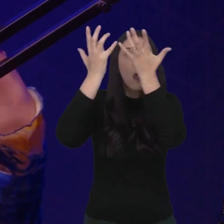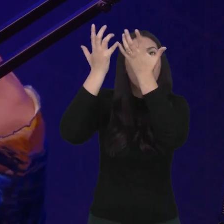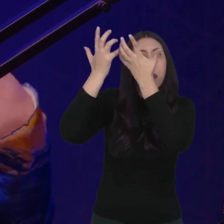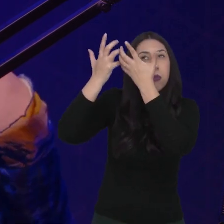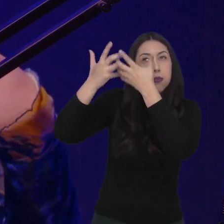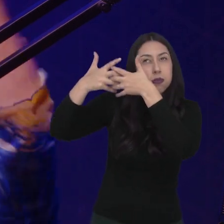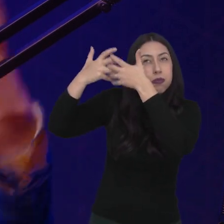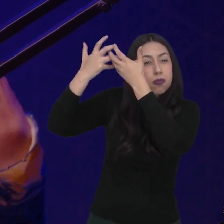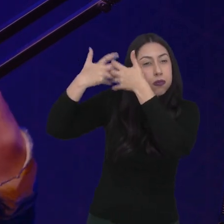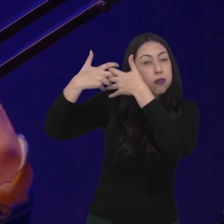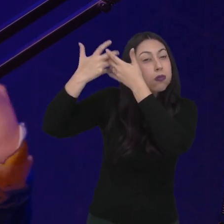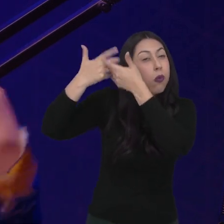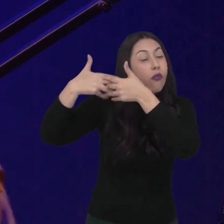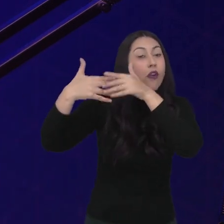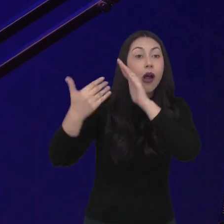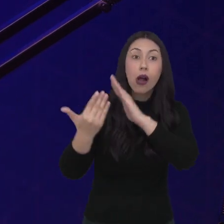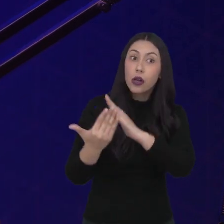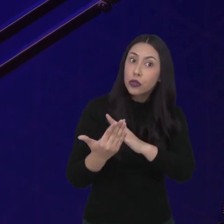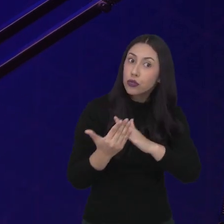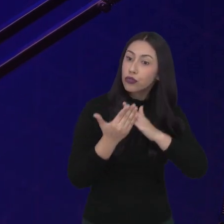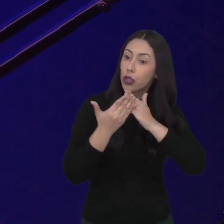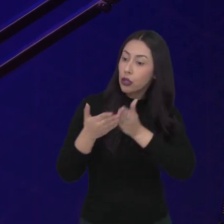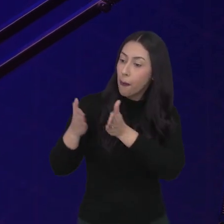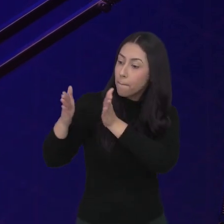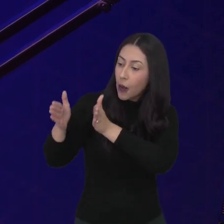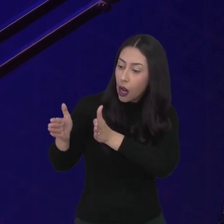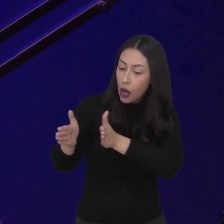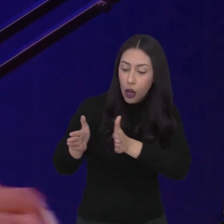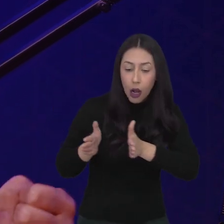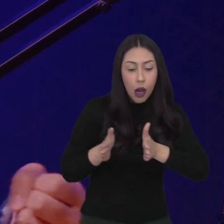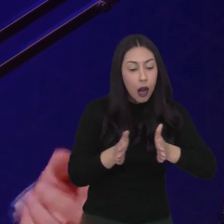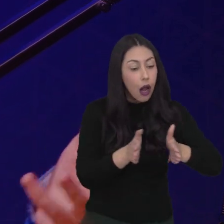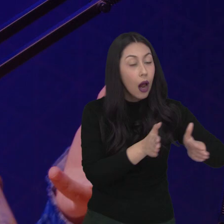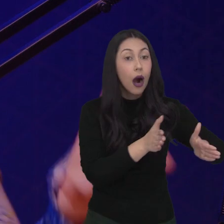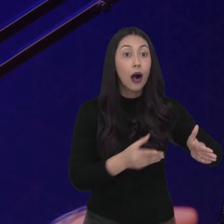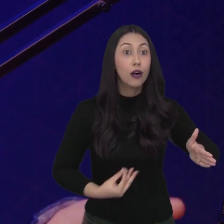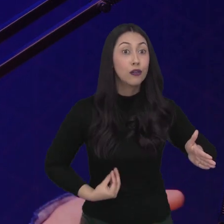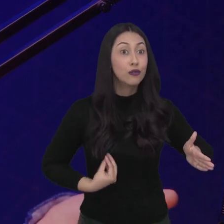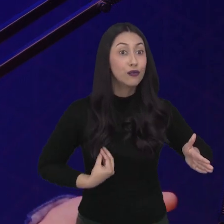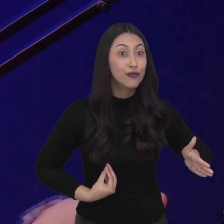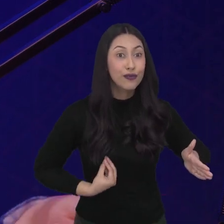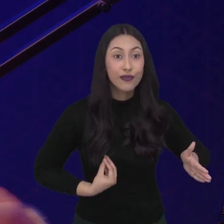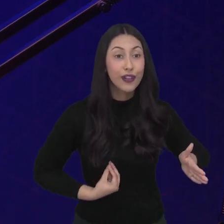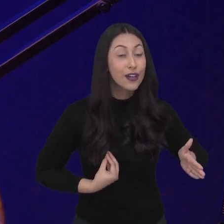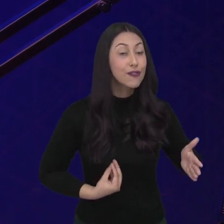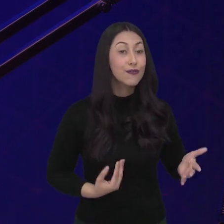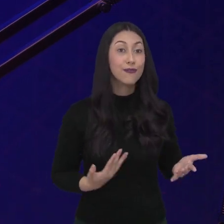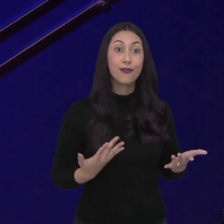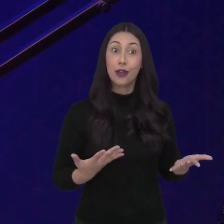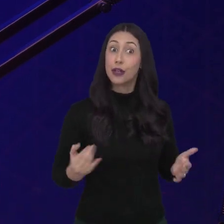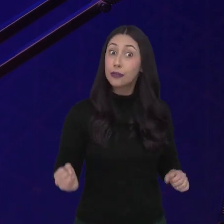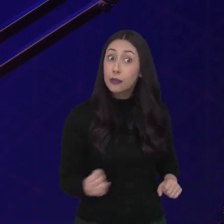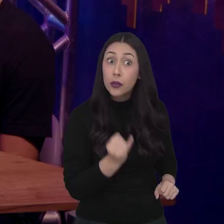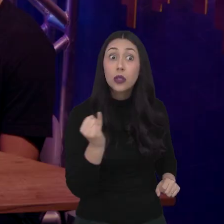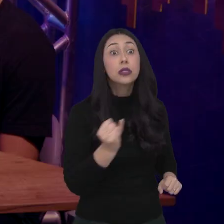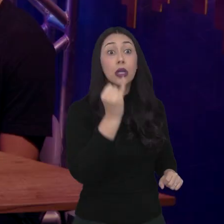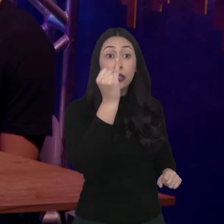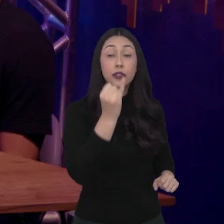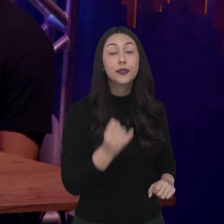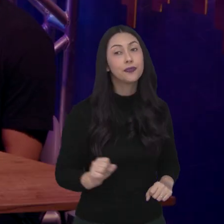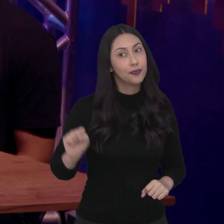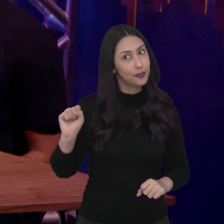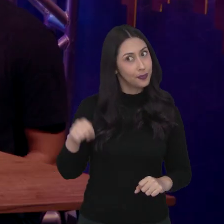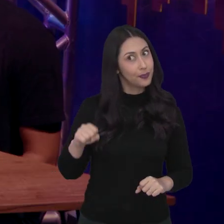nossa cabeça, inclusive ajudando a gente nesse processo de ser vivo, né? É extremamente